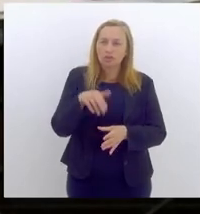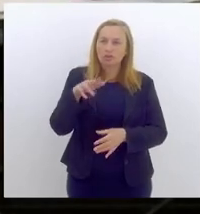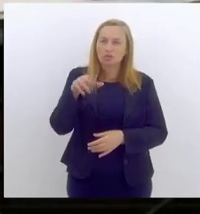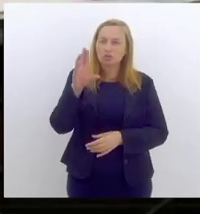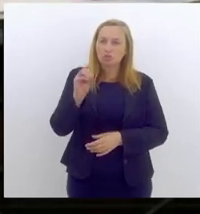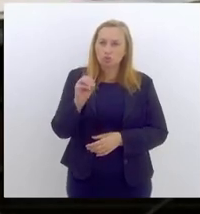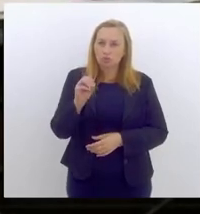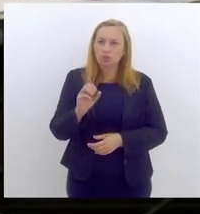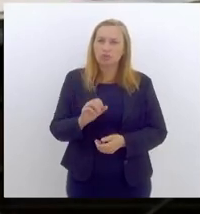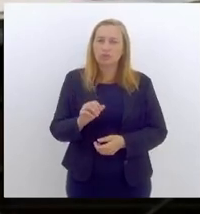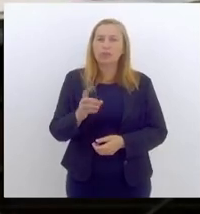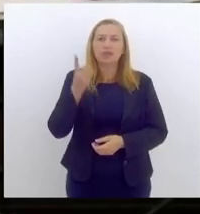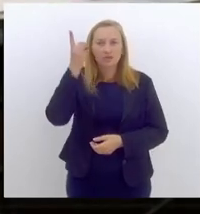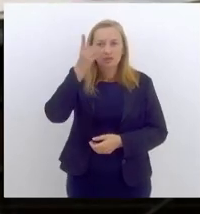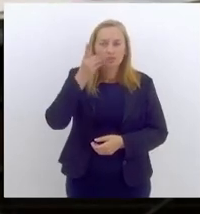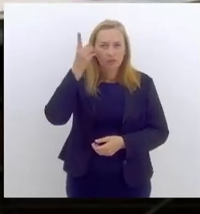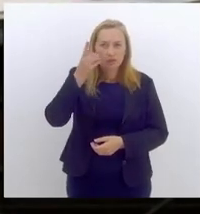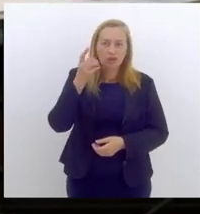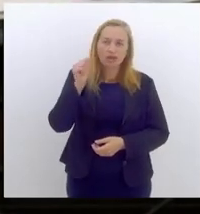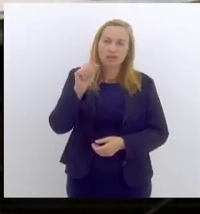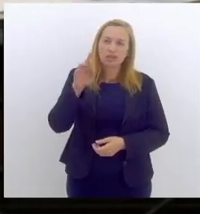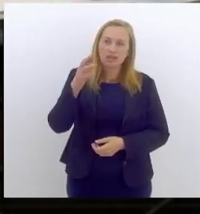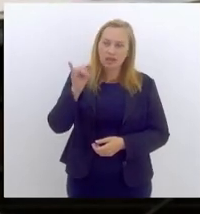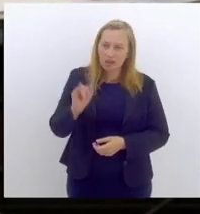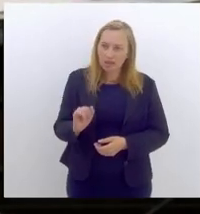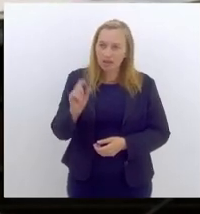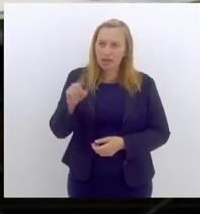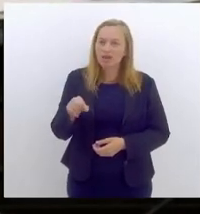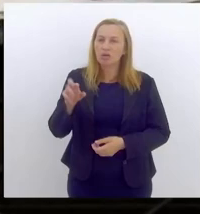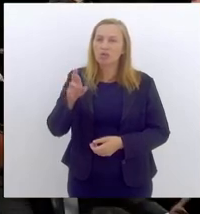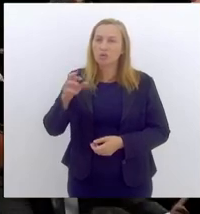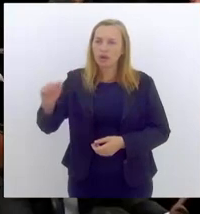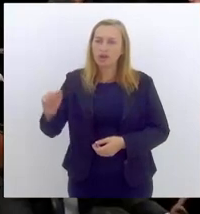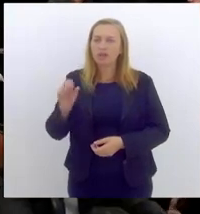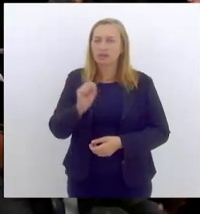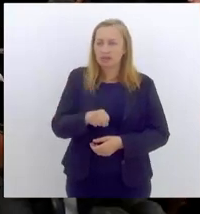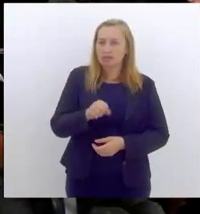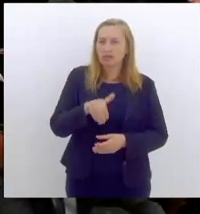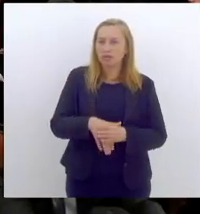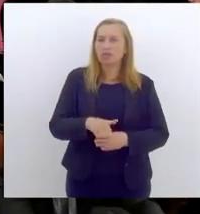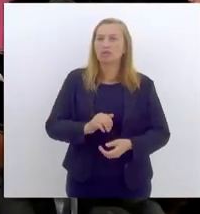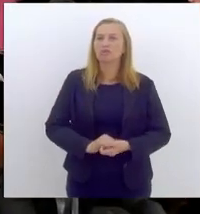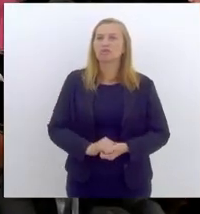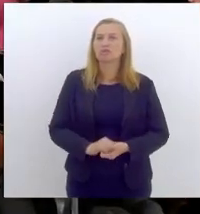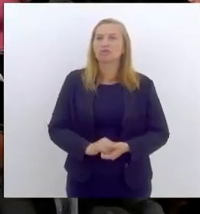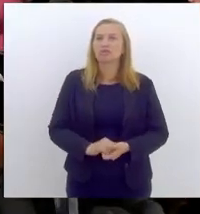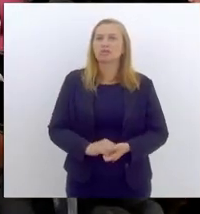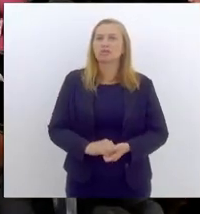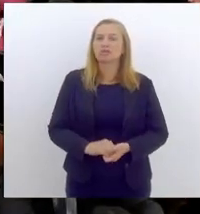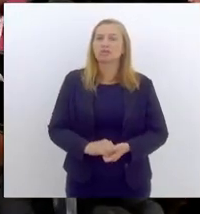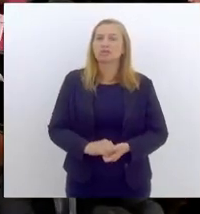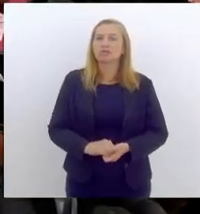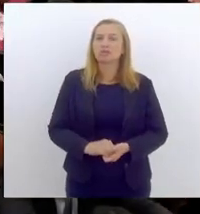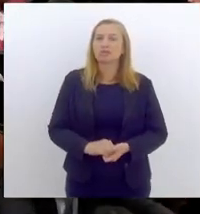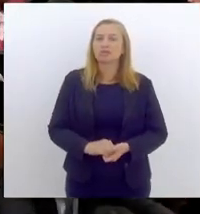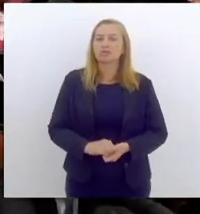abstenção. Deputado André Correia vota sim. Isso.